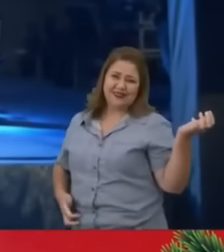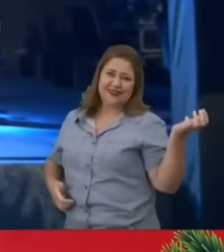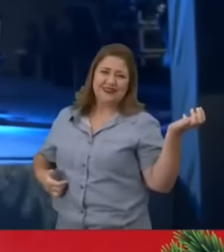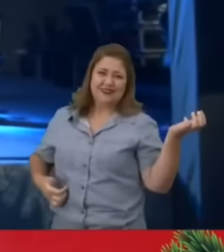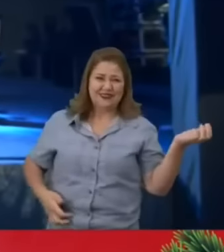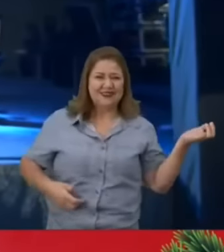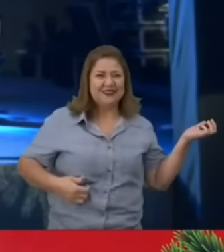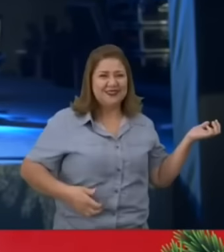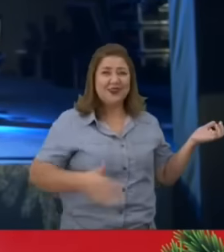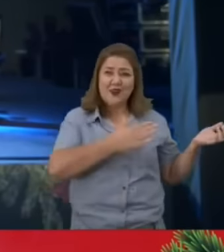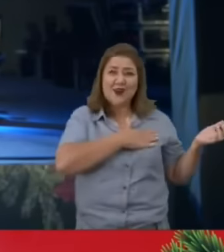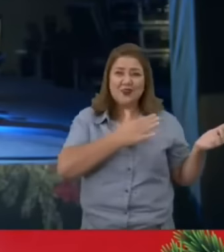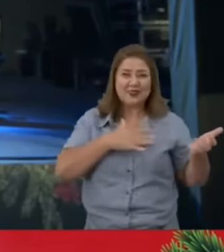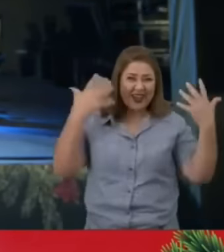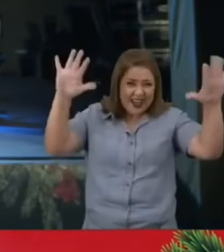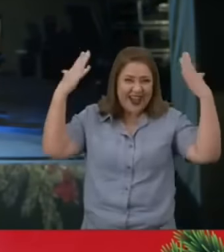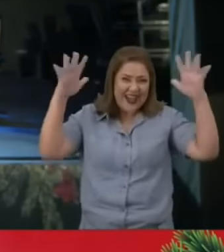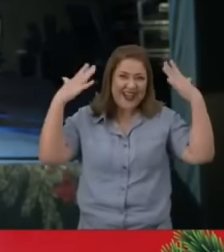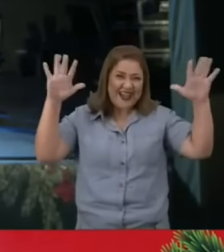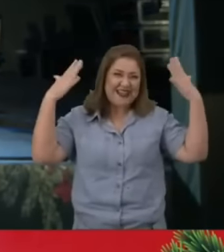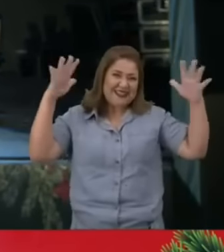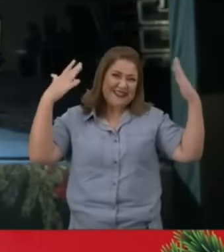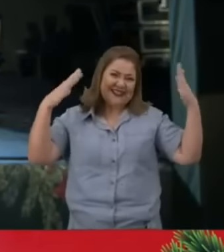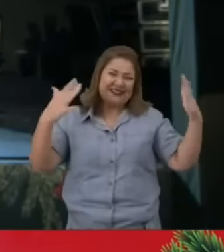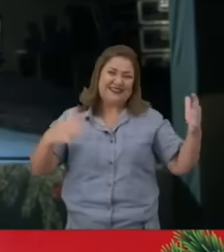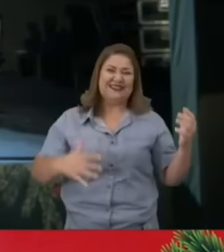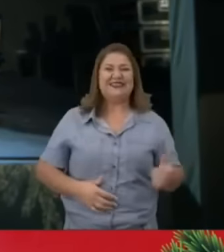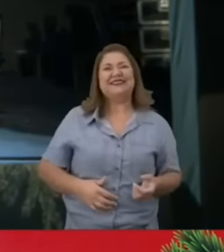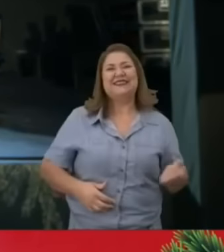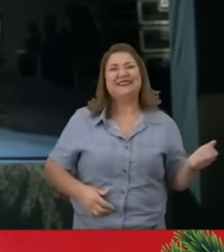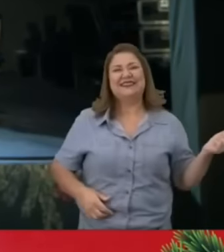Só faz barulho aí, Camas.